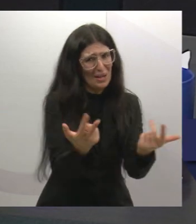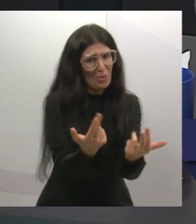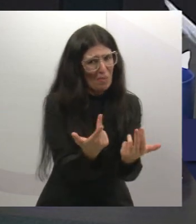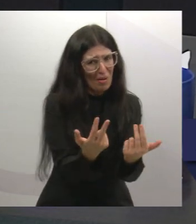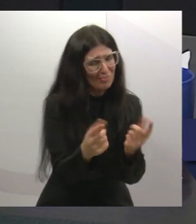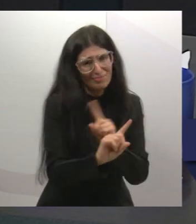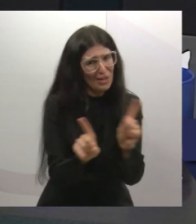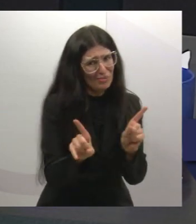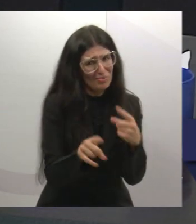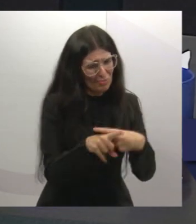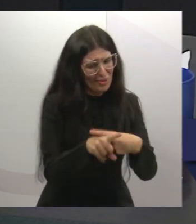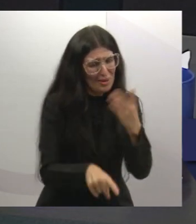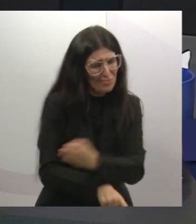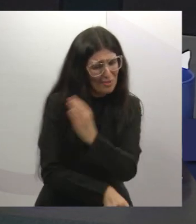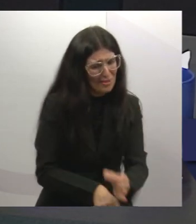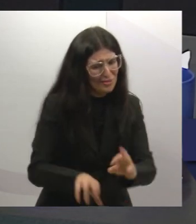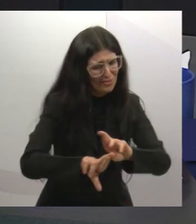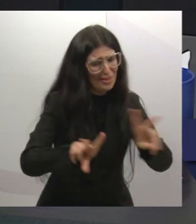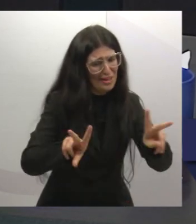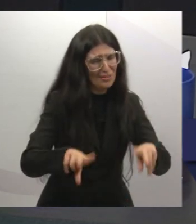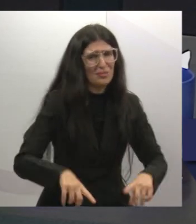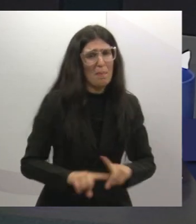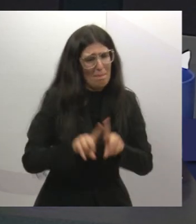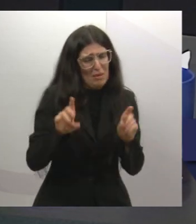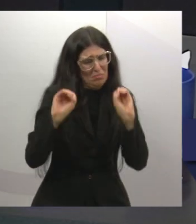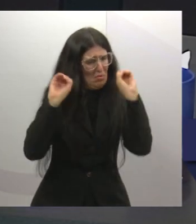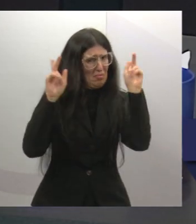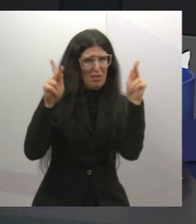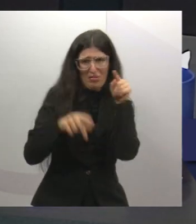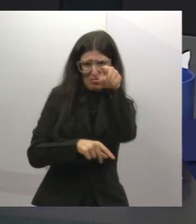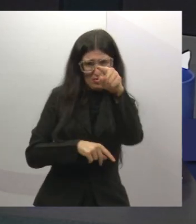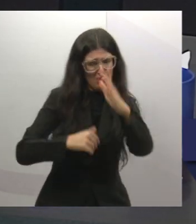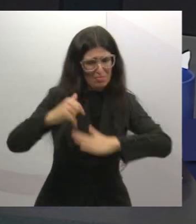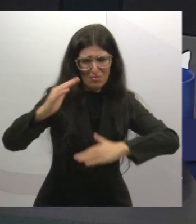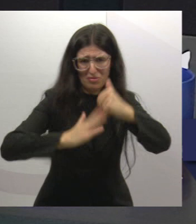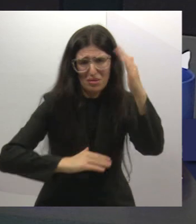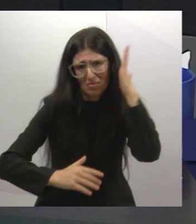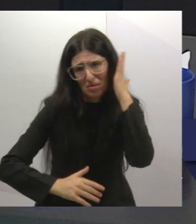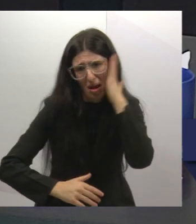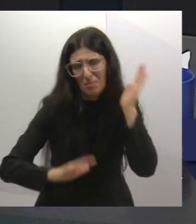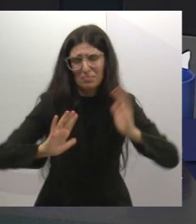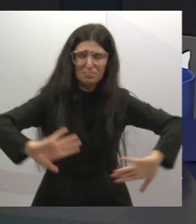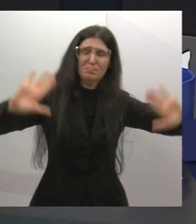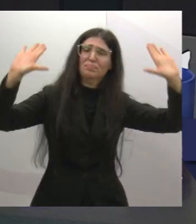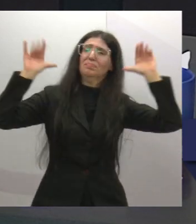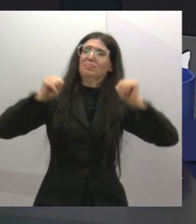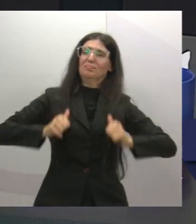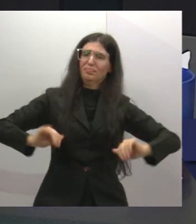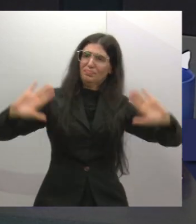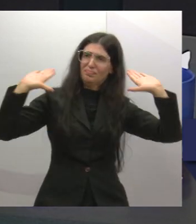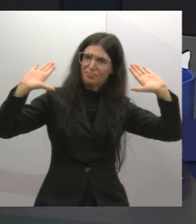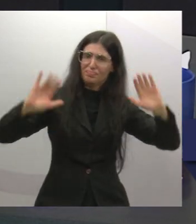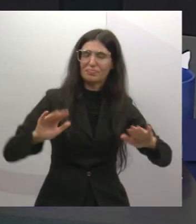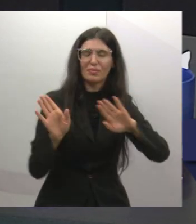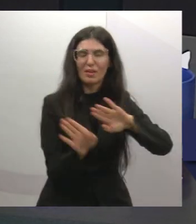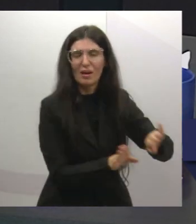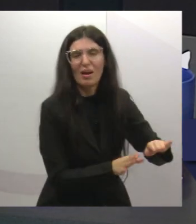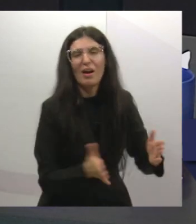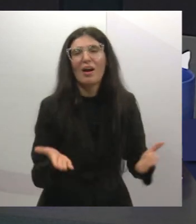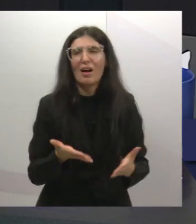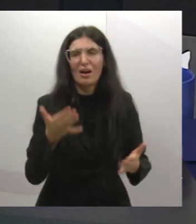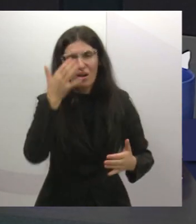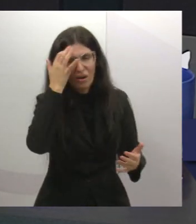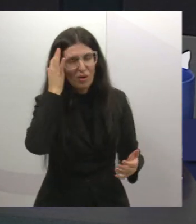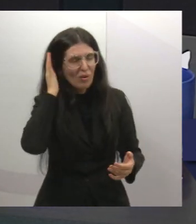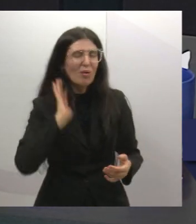né? Mas, agora entrando um pouco nas receitas correntes, Reinaldo, a